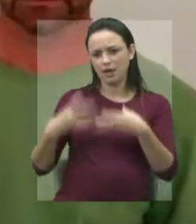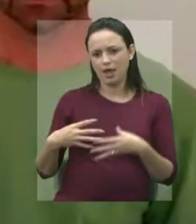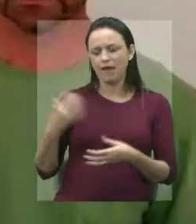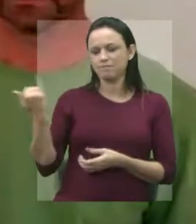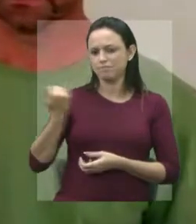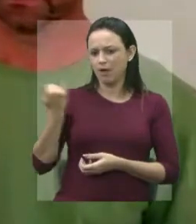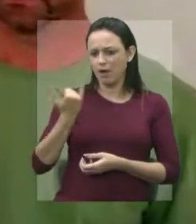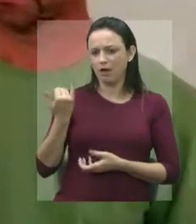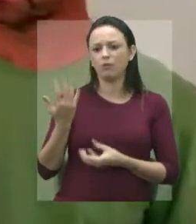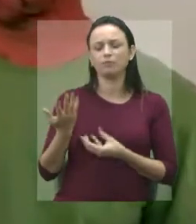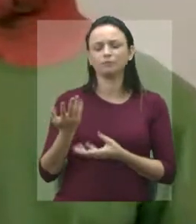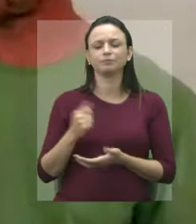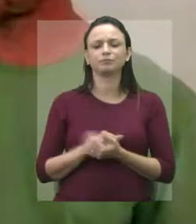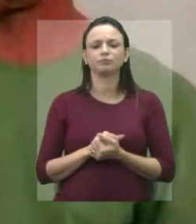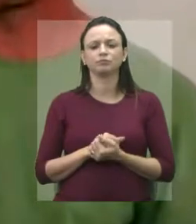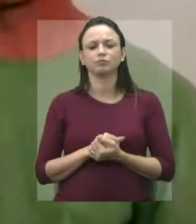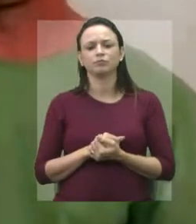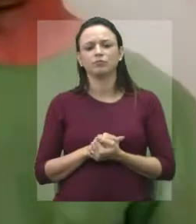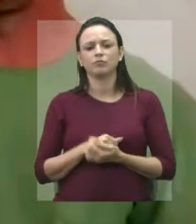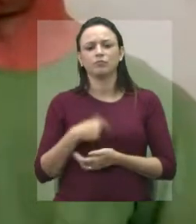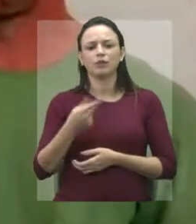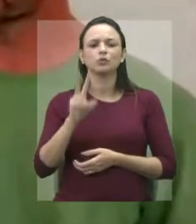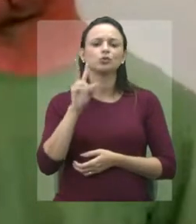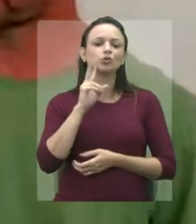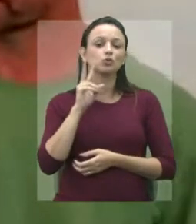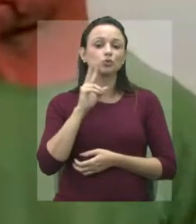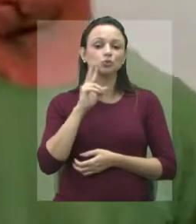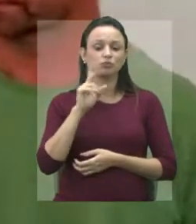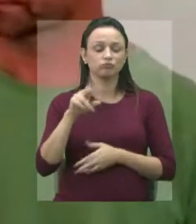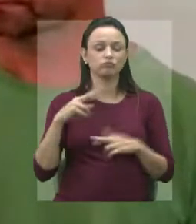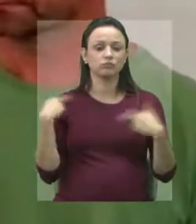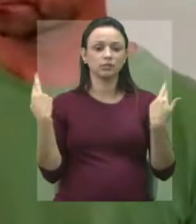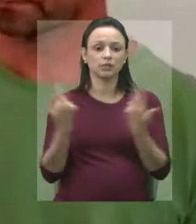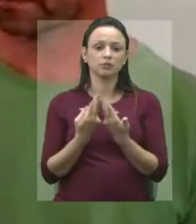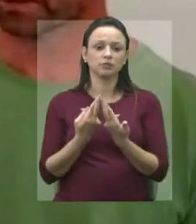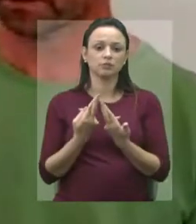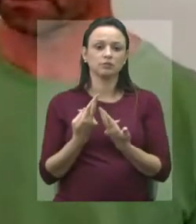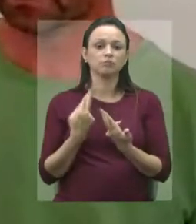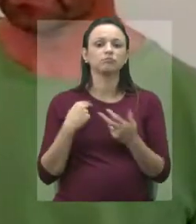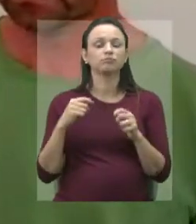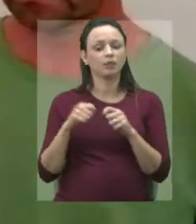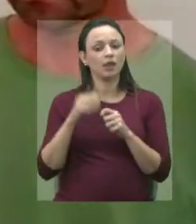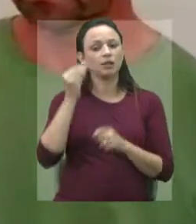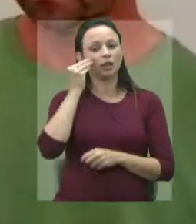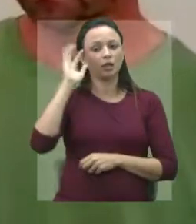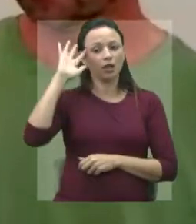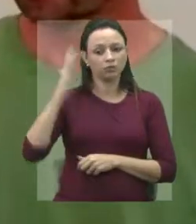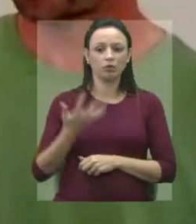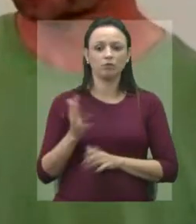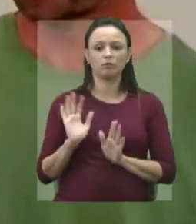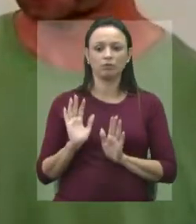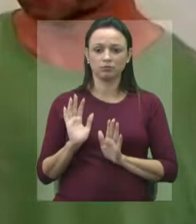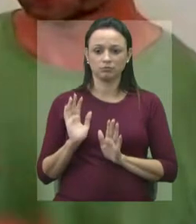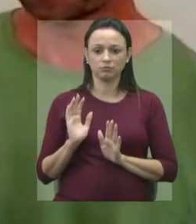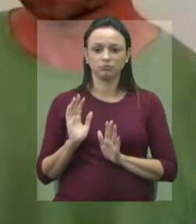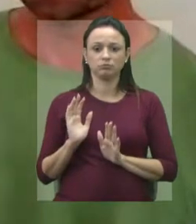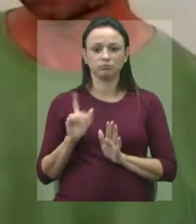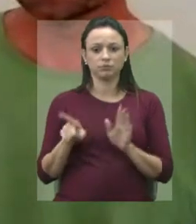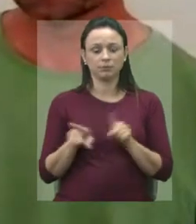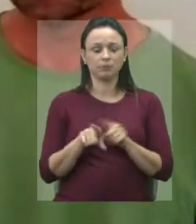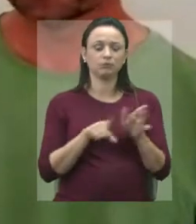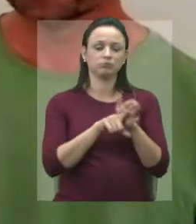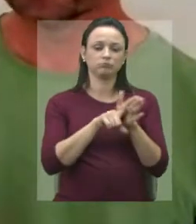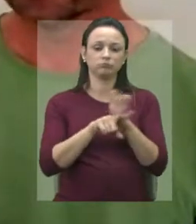gente, porque segunda-feira, na próxima sessão, nós vamos tomar providência e